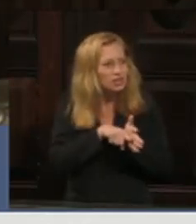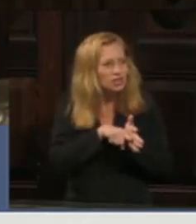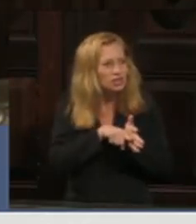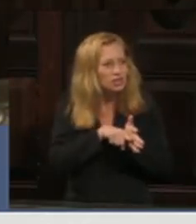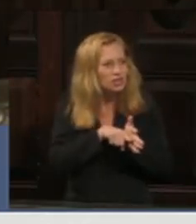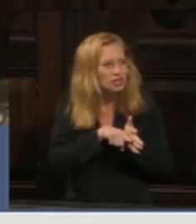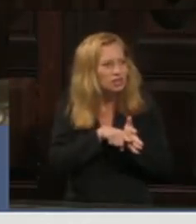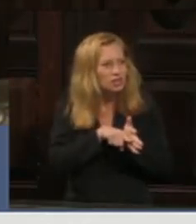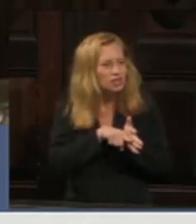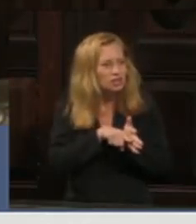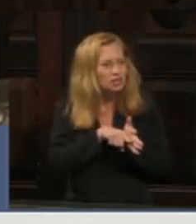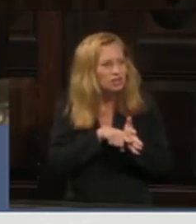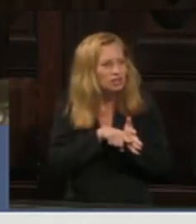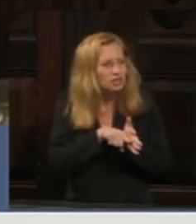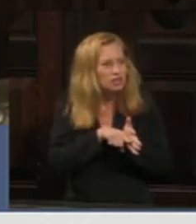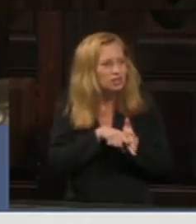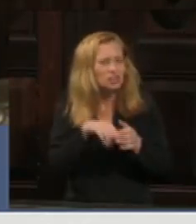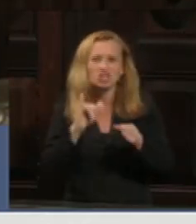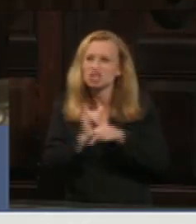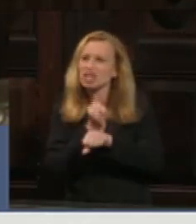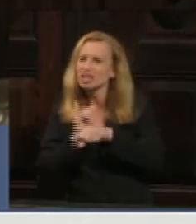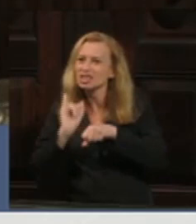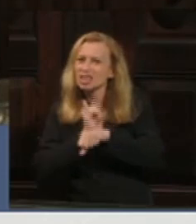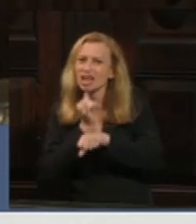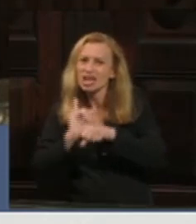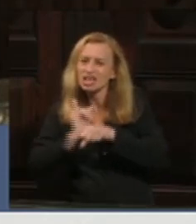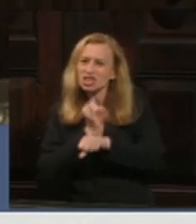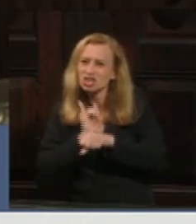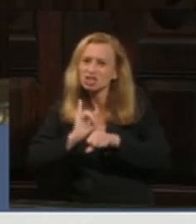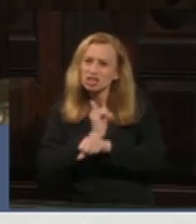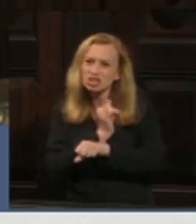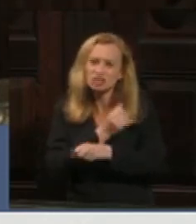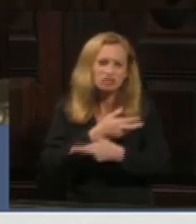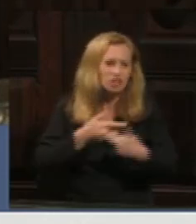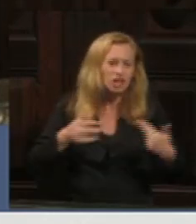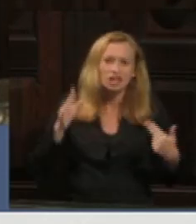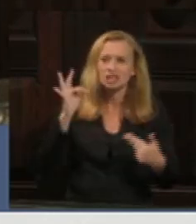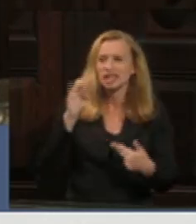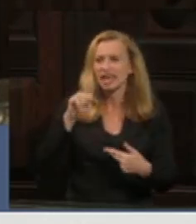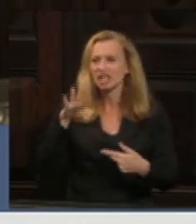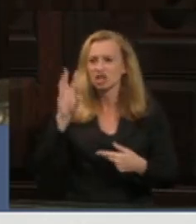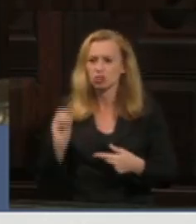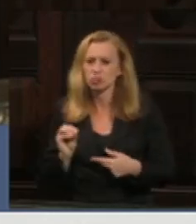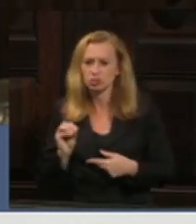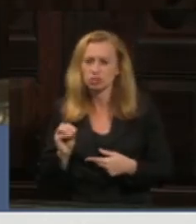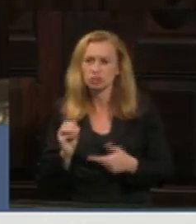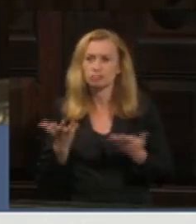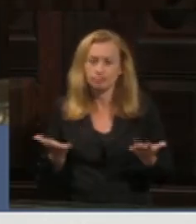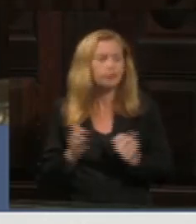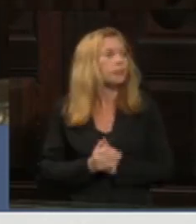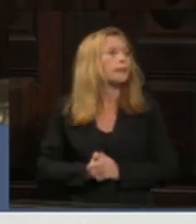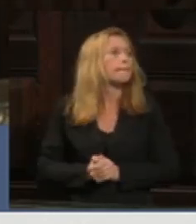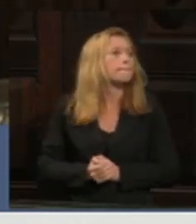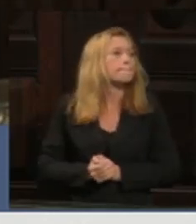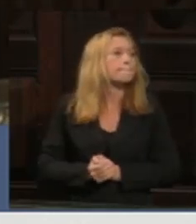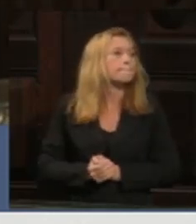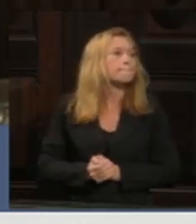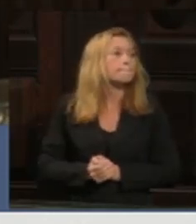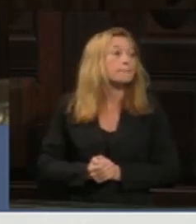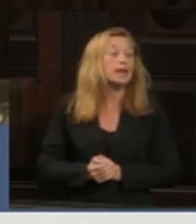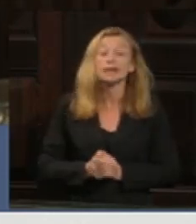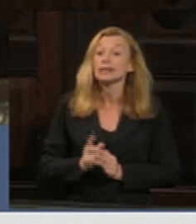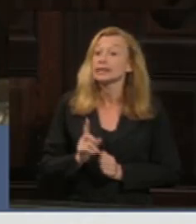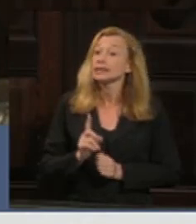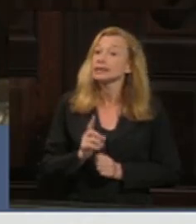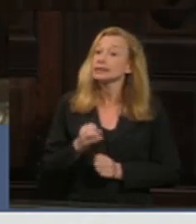muito cercada de requintes técnicos, de especializações, porque senão não se